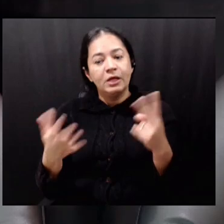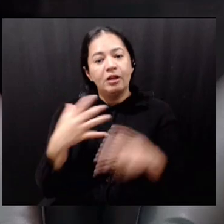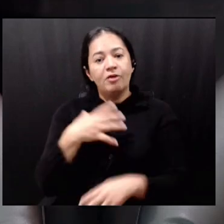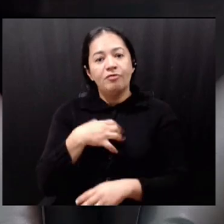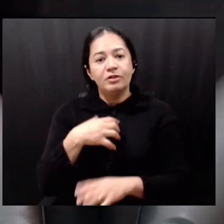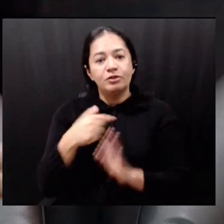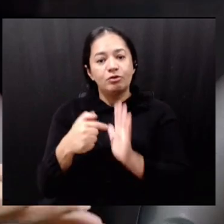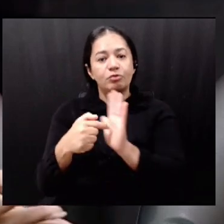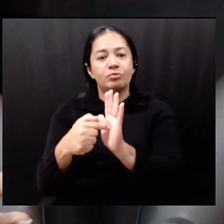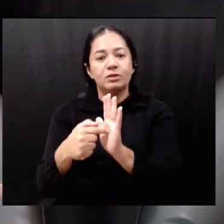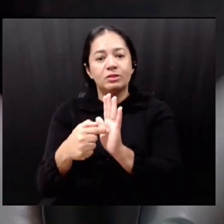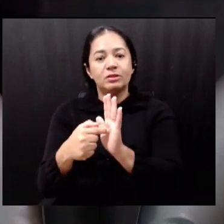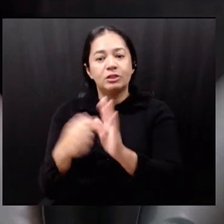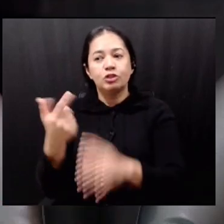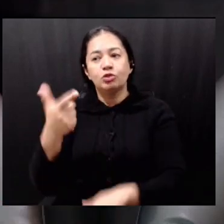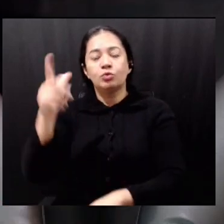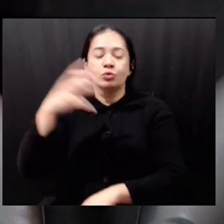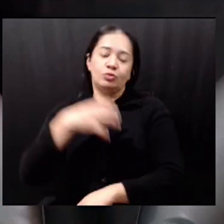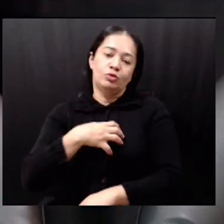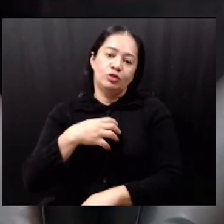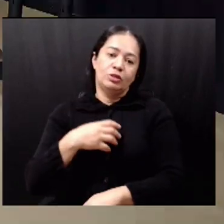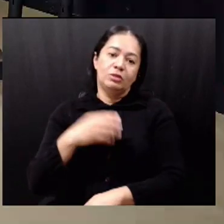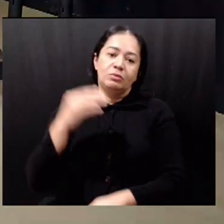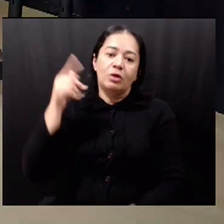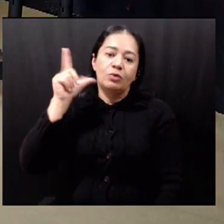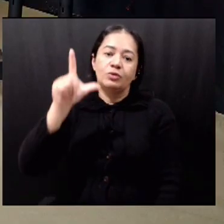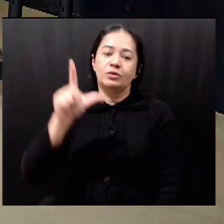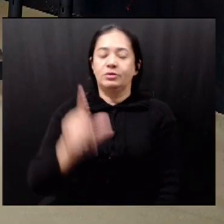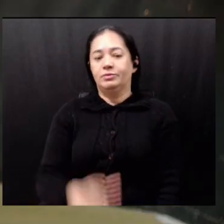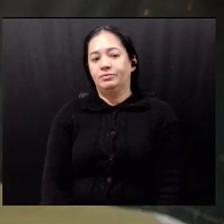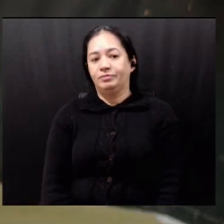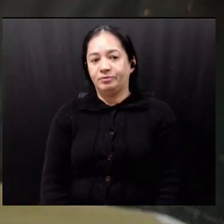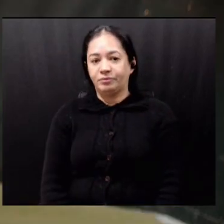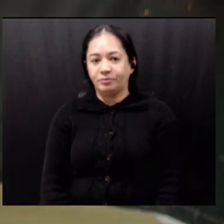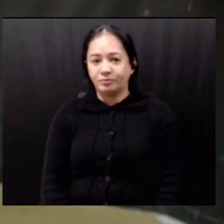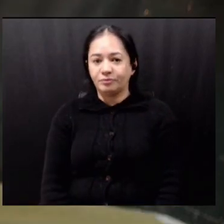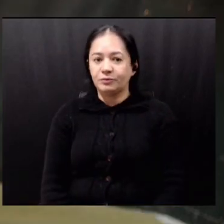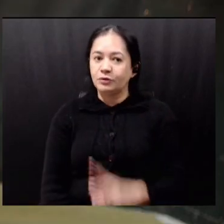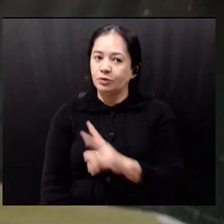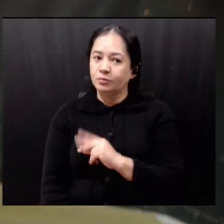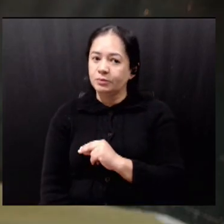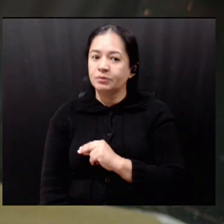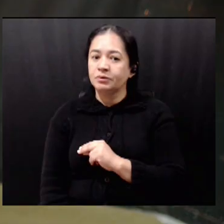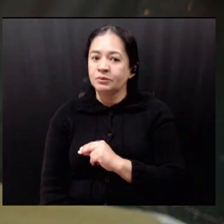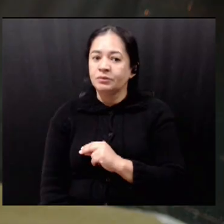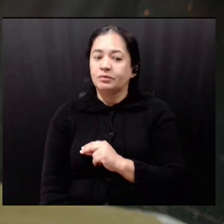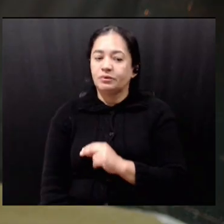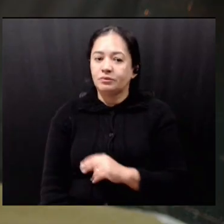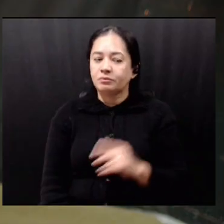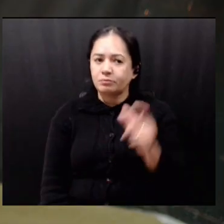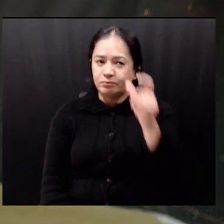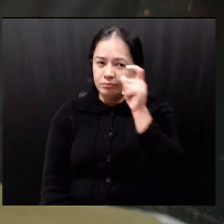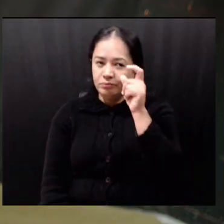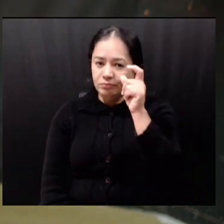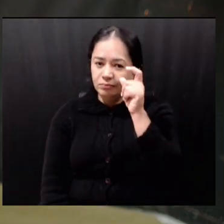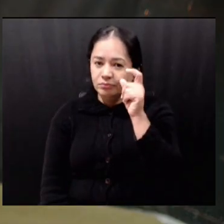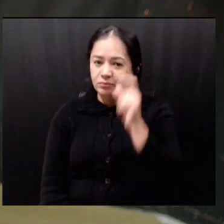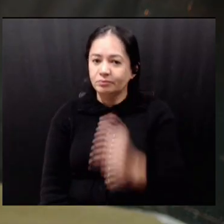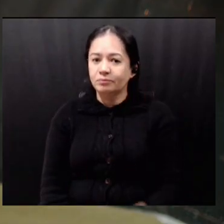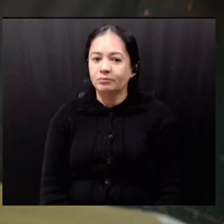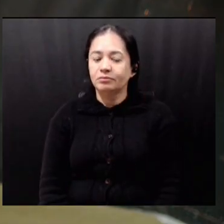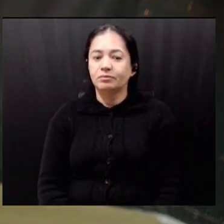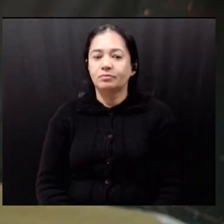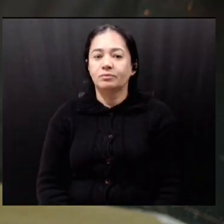buscar isso de outro jeito. Olha isso, né? É interessante essa sua fala, porque às vezes